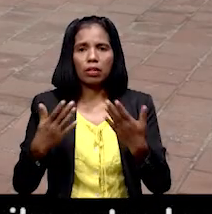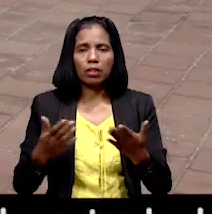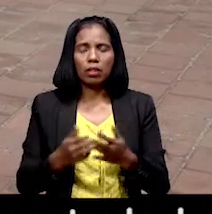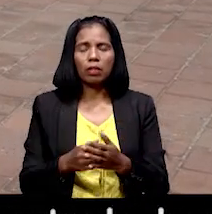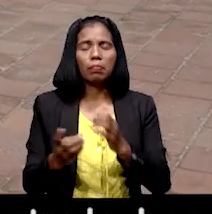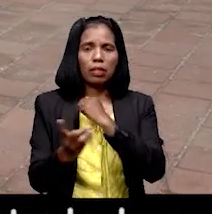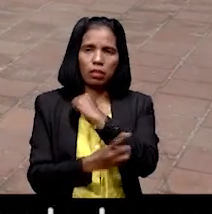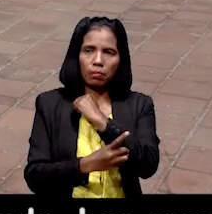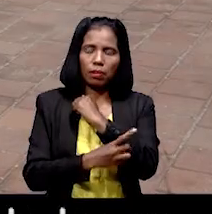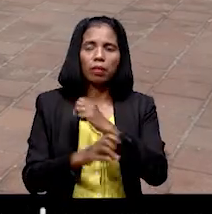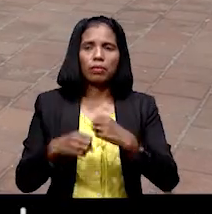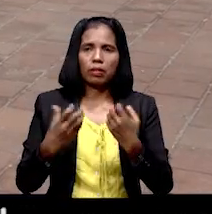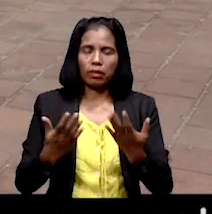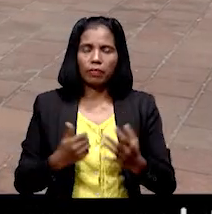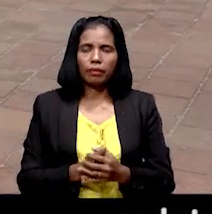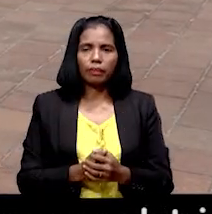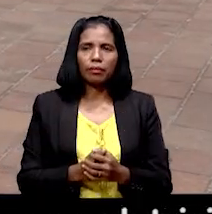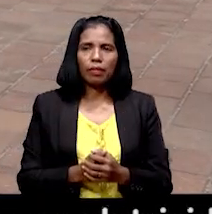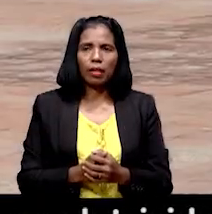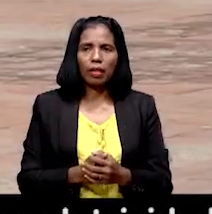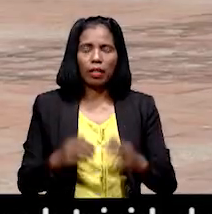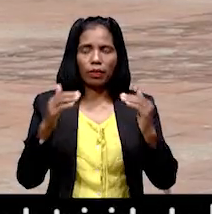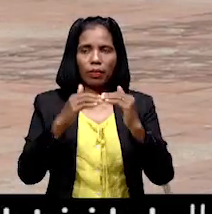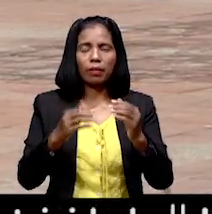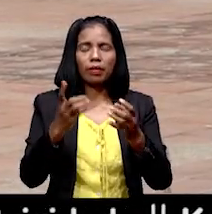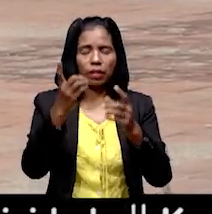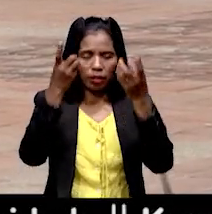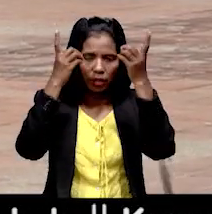disciplinar. Enquanto a operação conjunta refere, termina